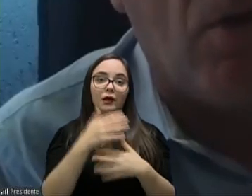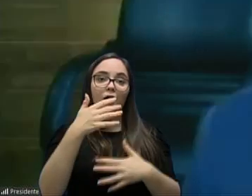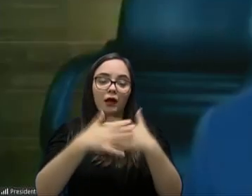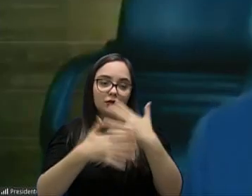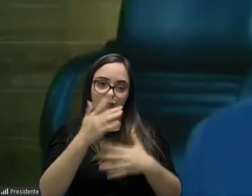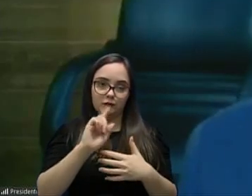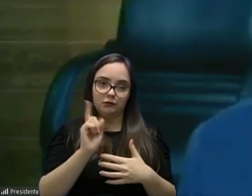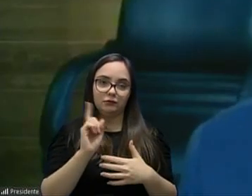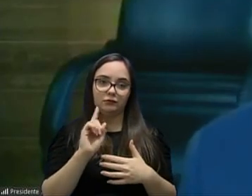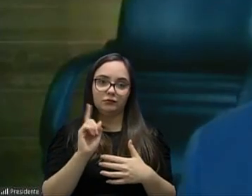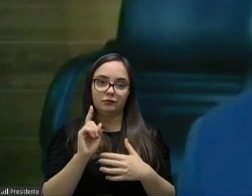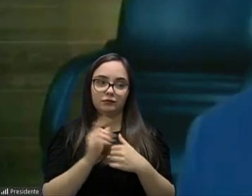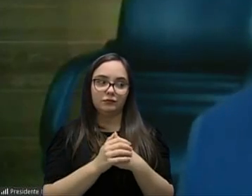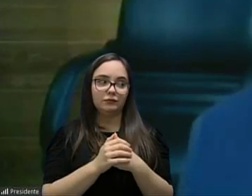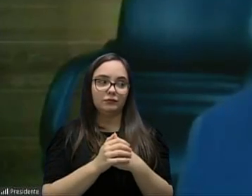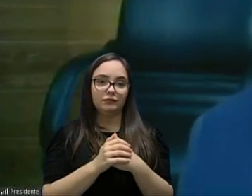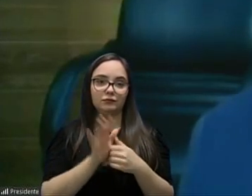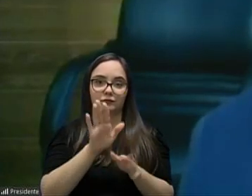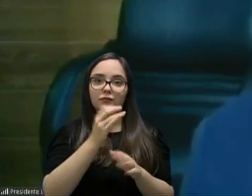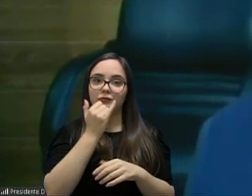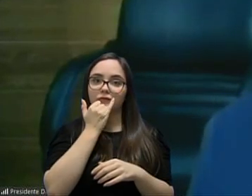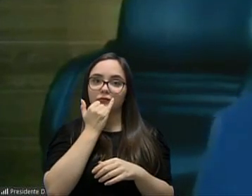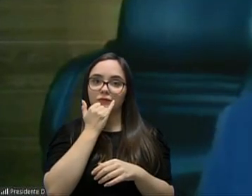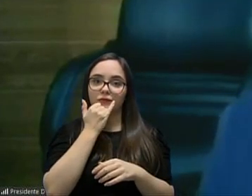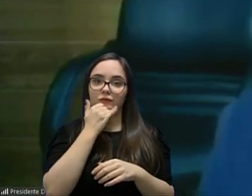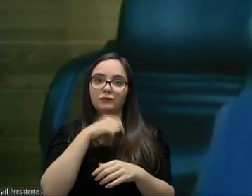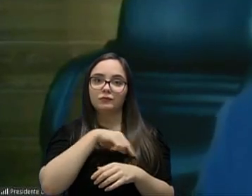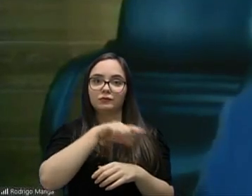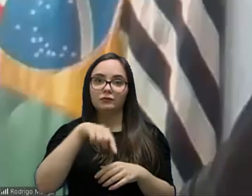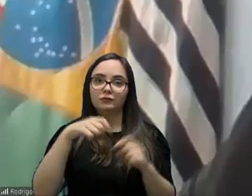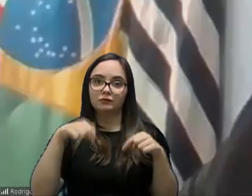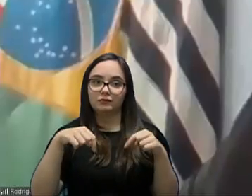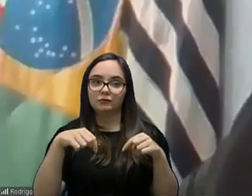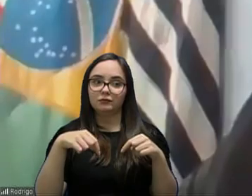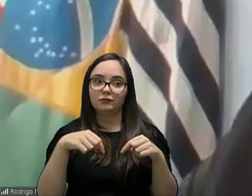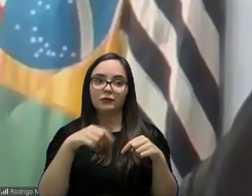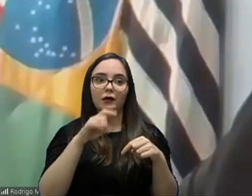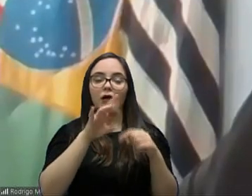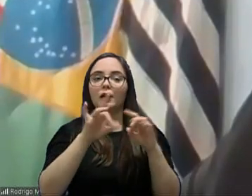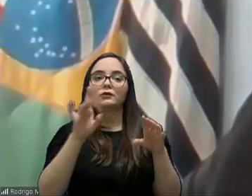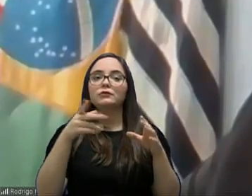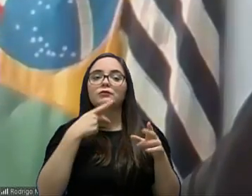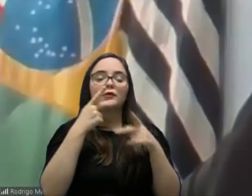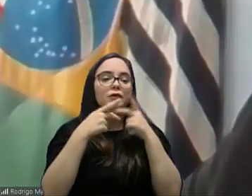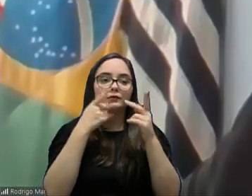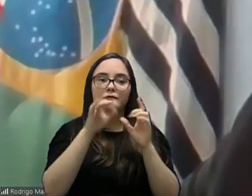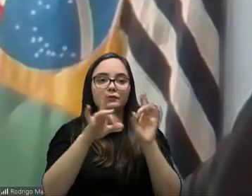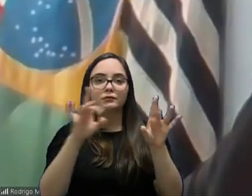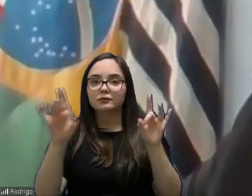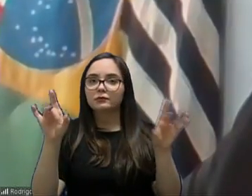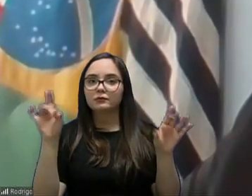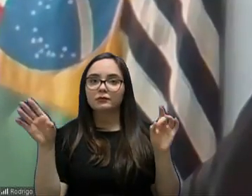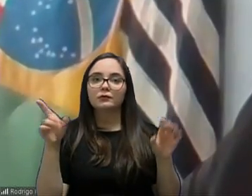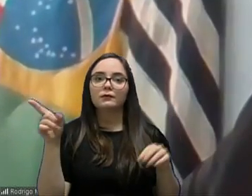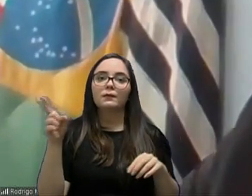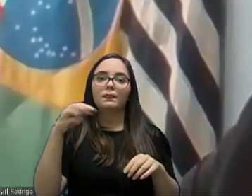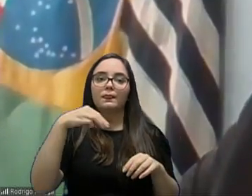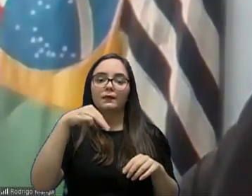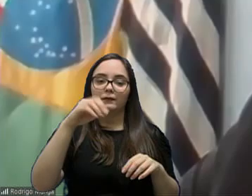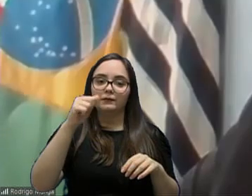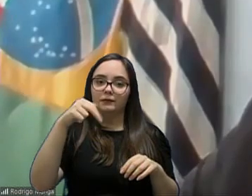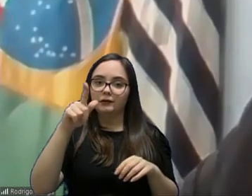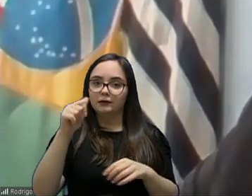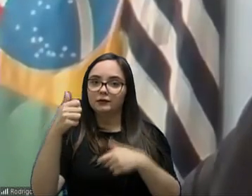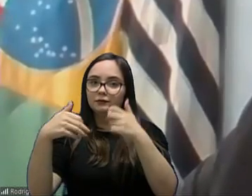atrapalhar. Na verdade, nós estamos num bate-papo aqui. Tá. Cada um está falando um pouquinho, o vereador Manga vai falar um pouquinho. Olha,